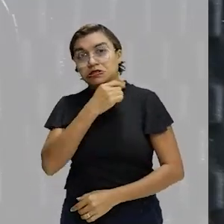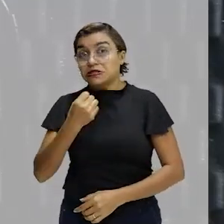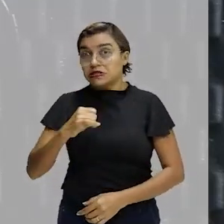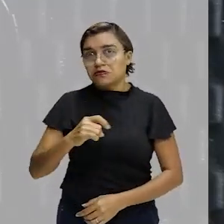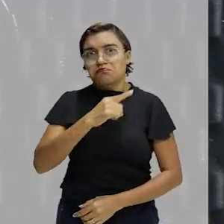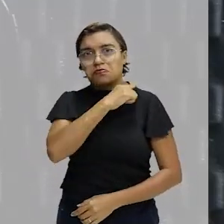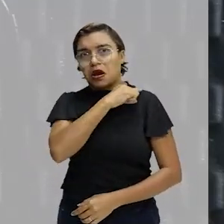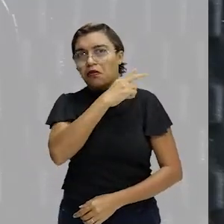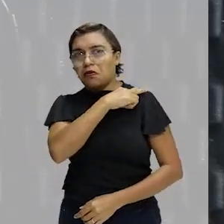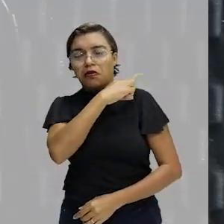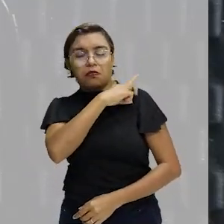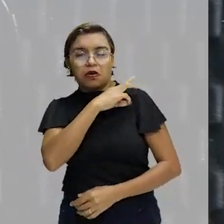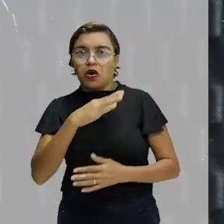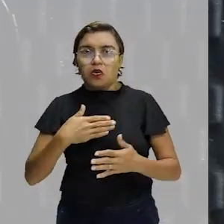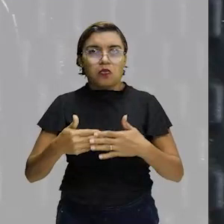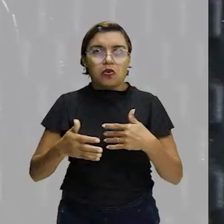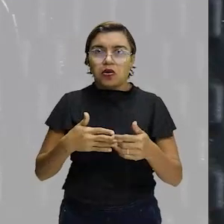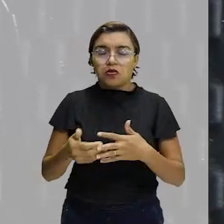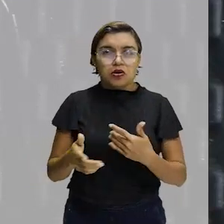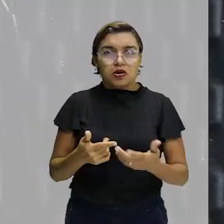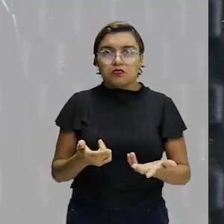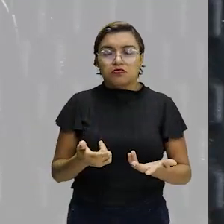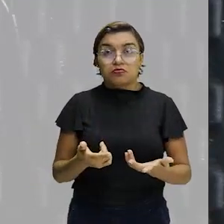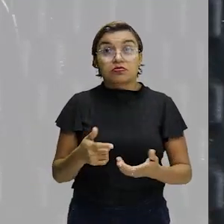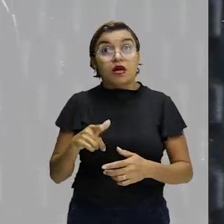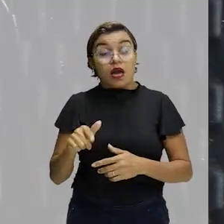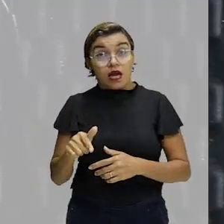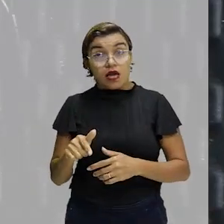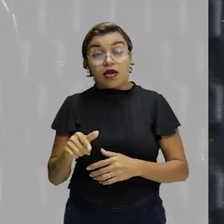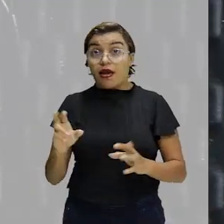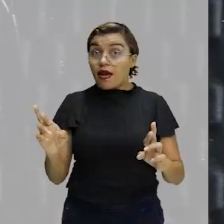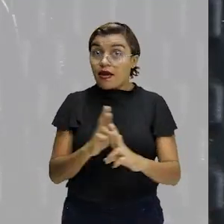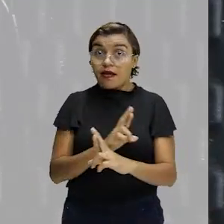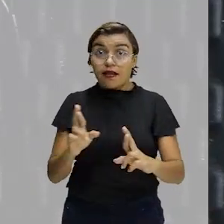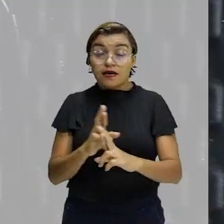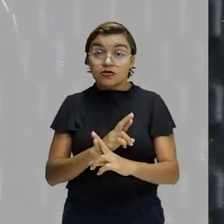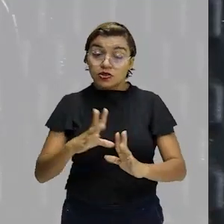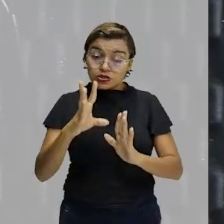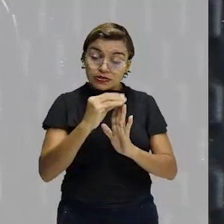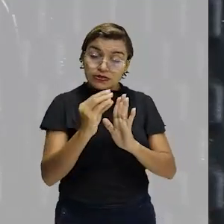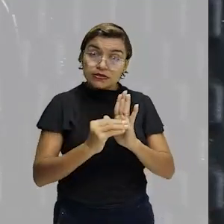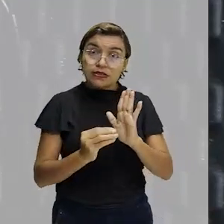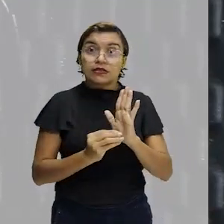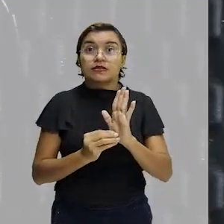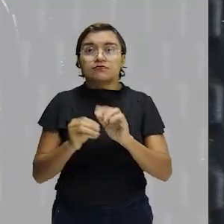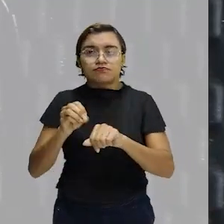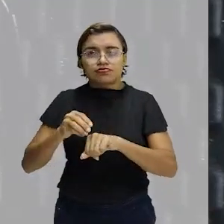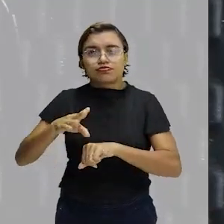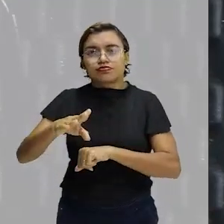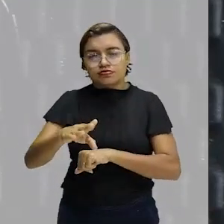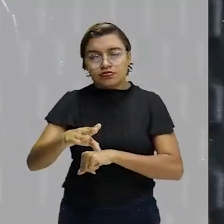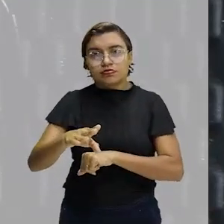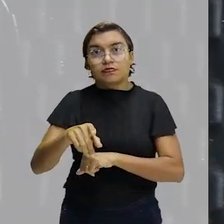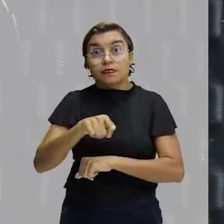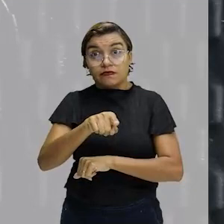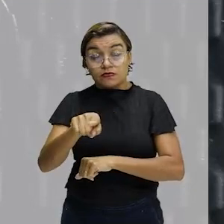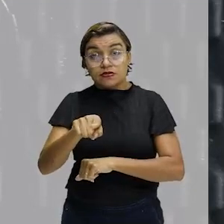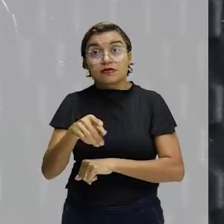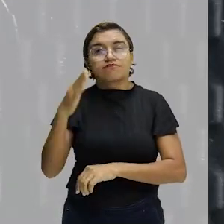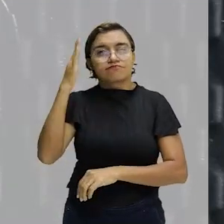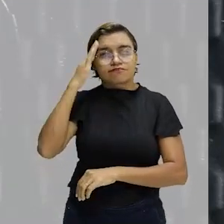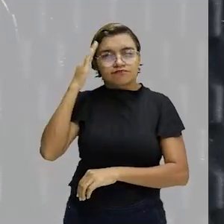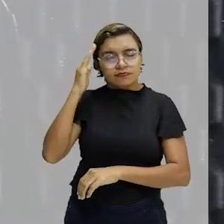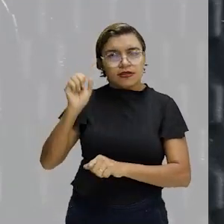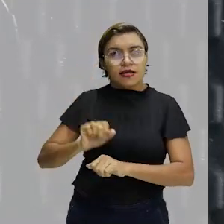segunda série, se você está na primeira série. Tudo aqui vai estar, né, tem todo o conteúdo sendo trabalhado de forma integral, à sua